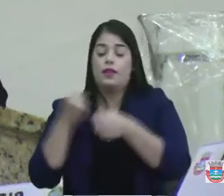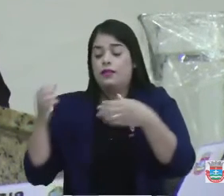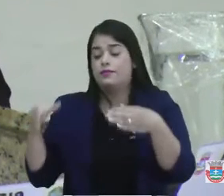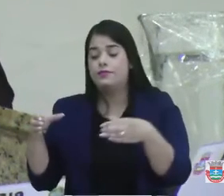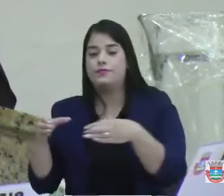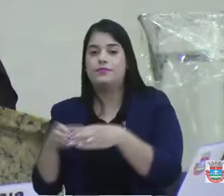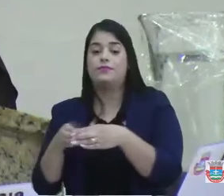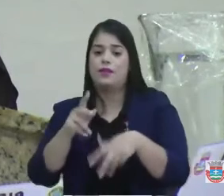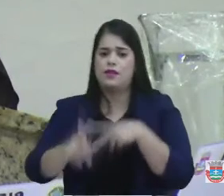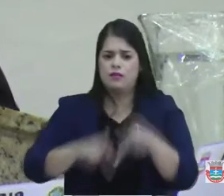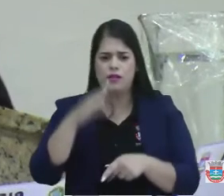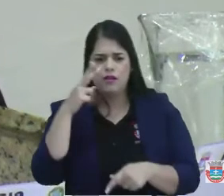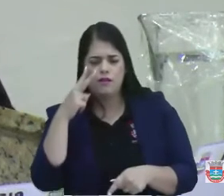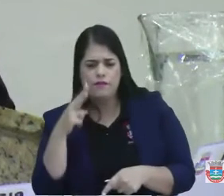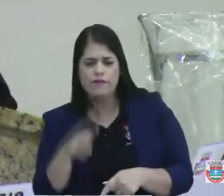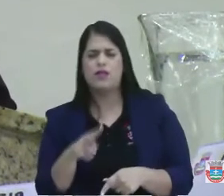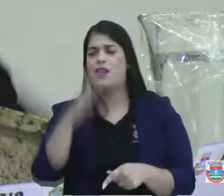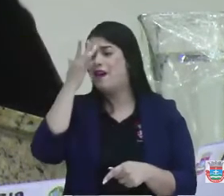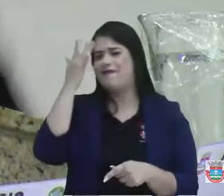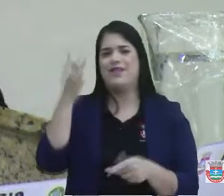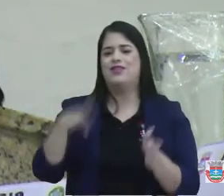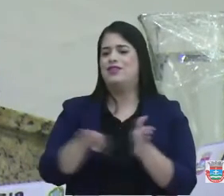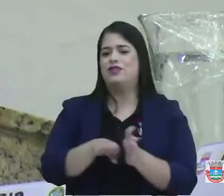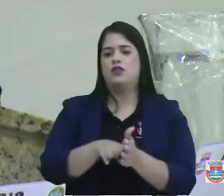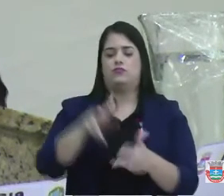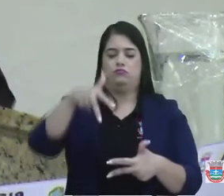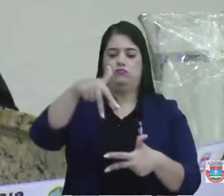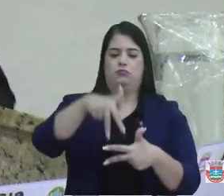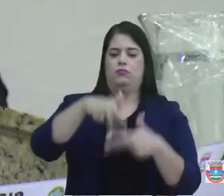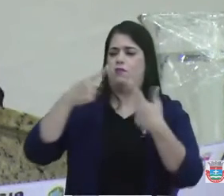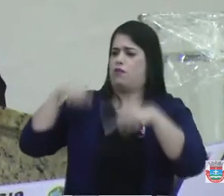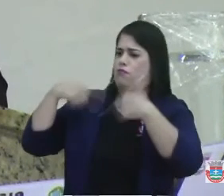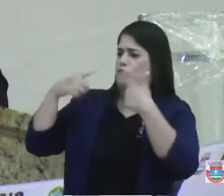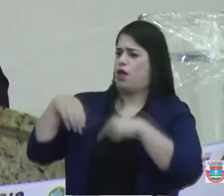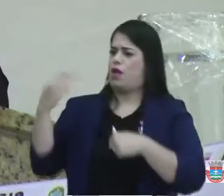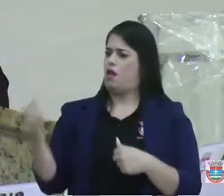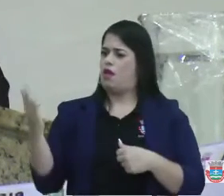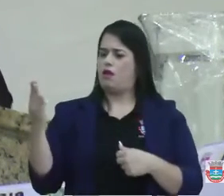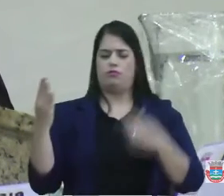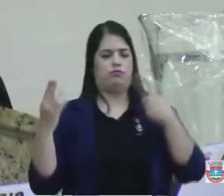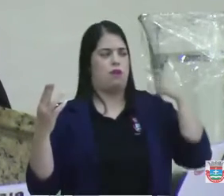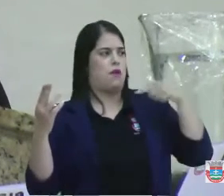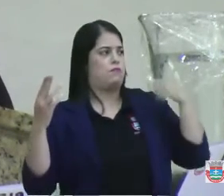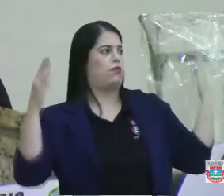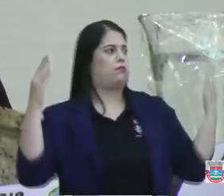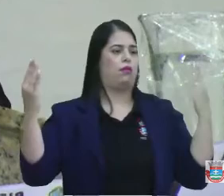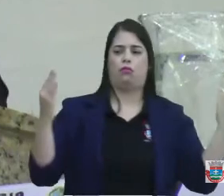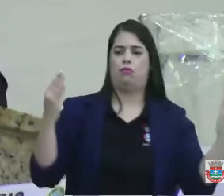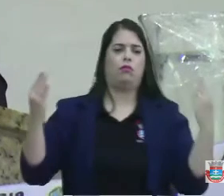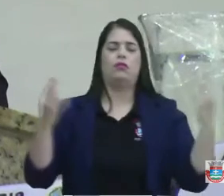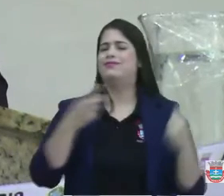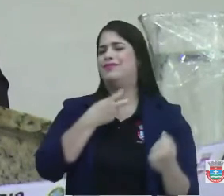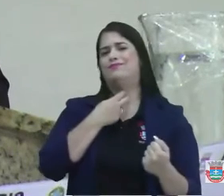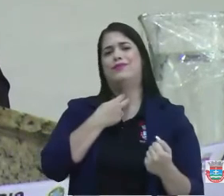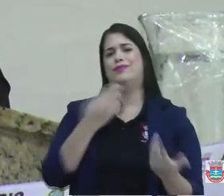a população ver é muito fácil chegar aqui querer denegrir a imagem de Albi Mas a gente não pode fazer